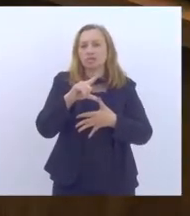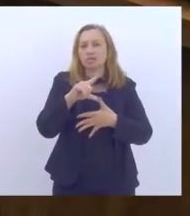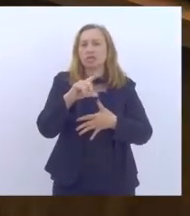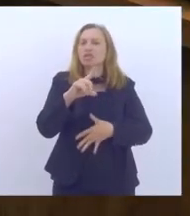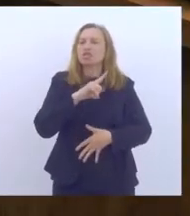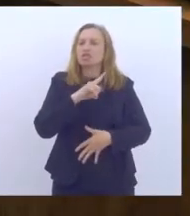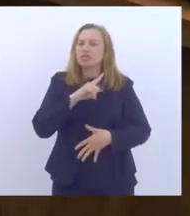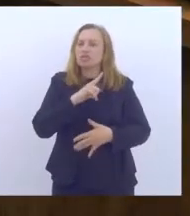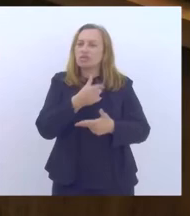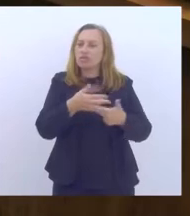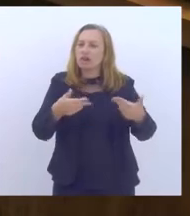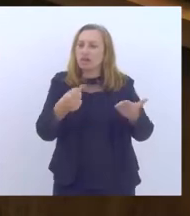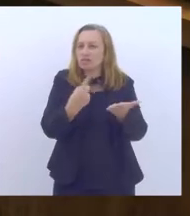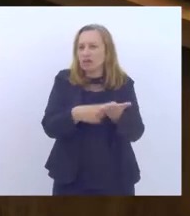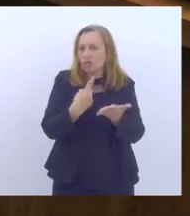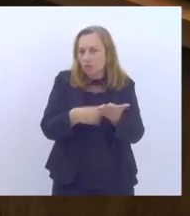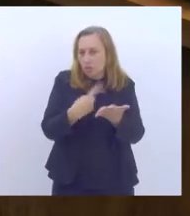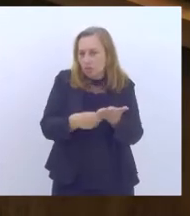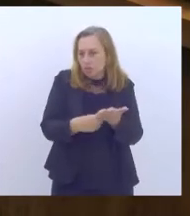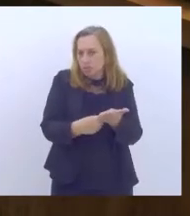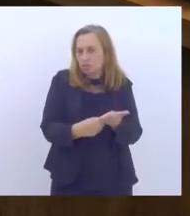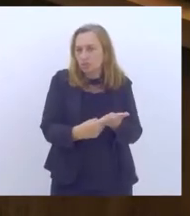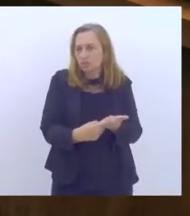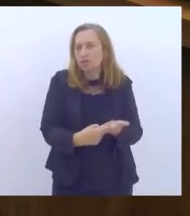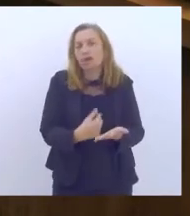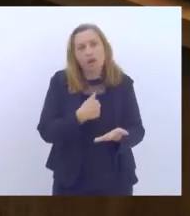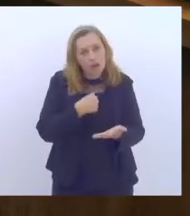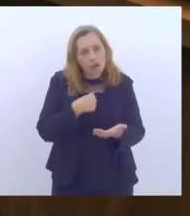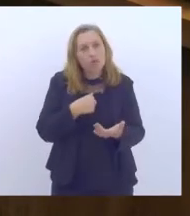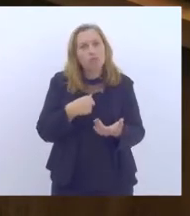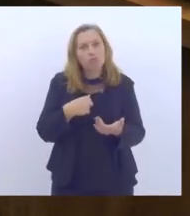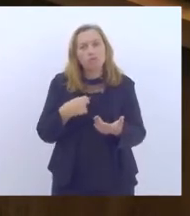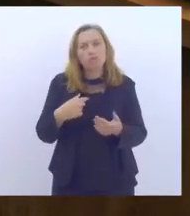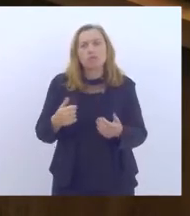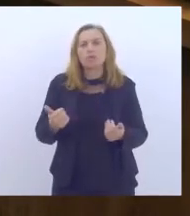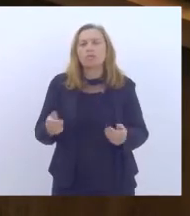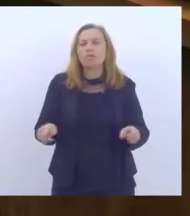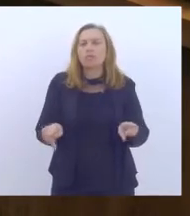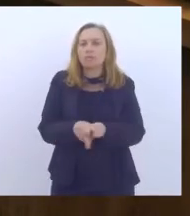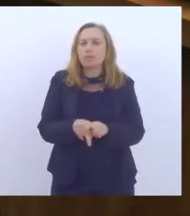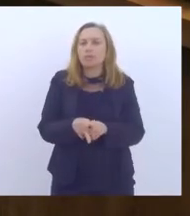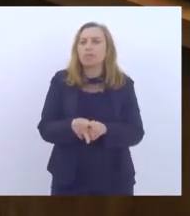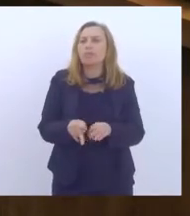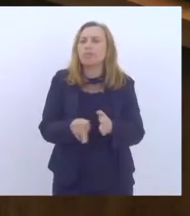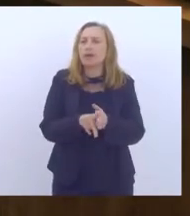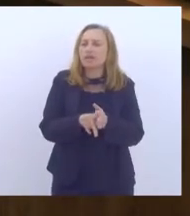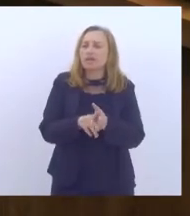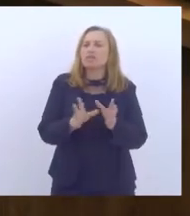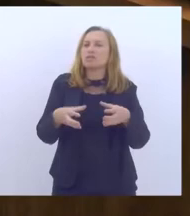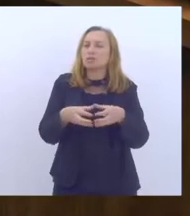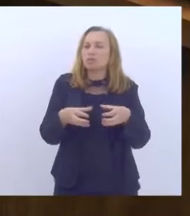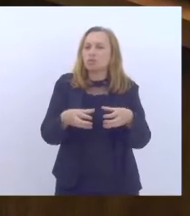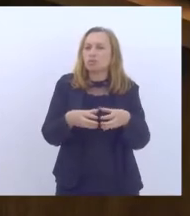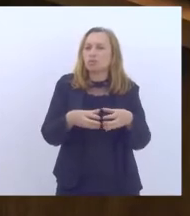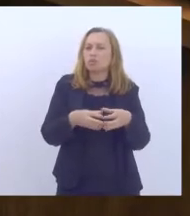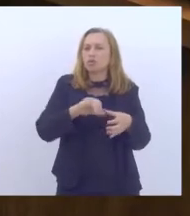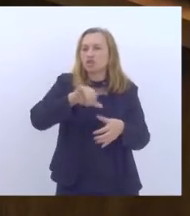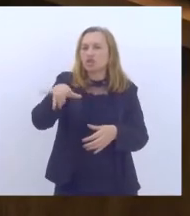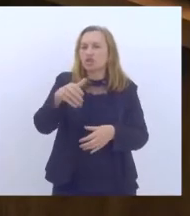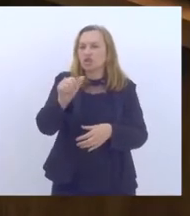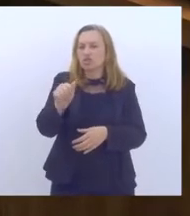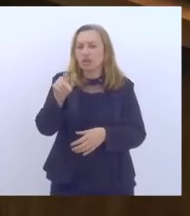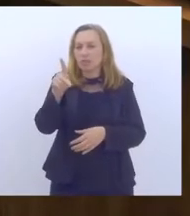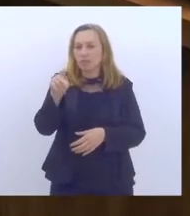tivemos vários acordos de cooperação eu mesma Fiz parte de um grupo o Zap um